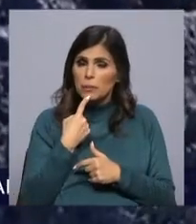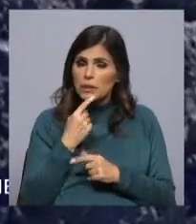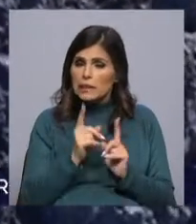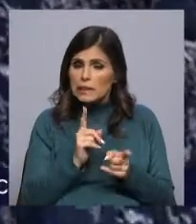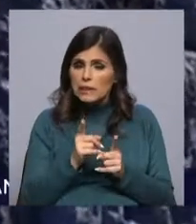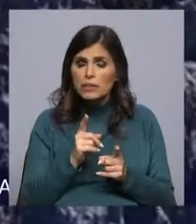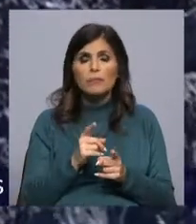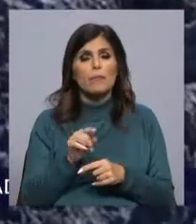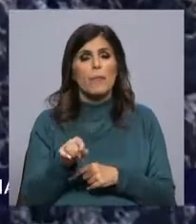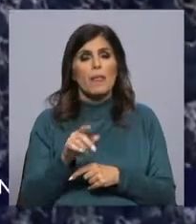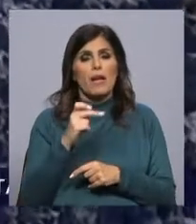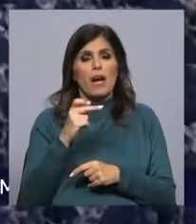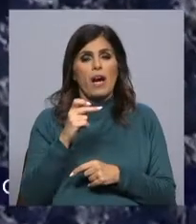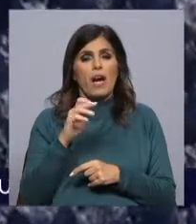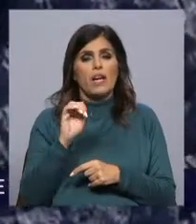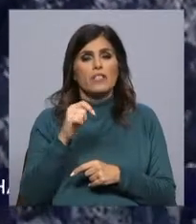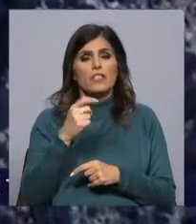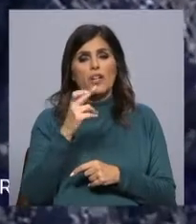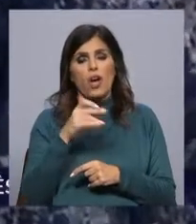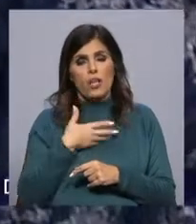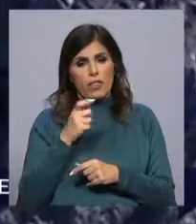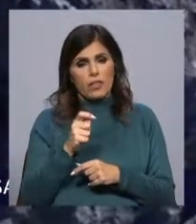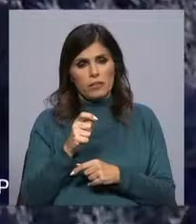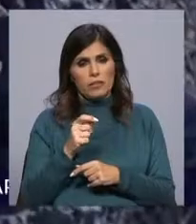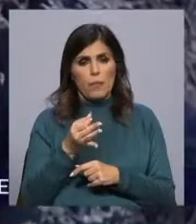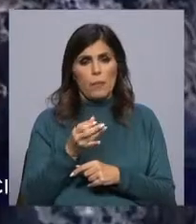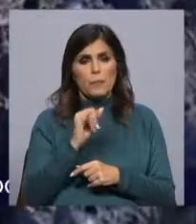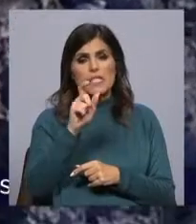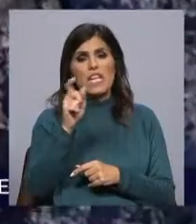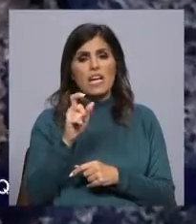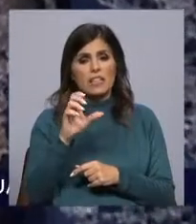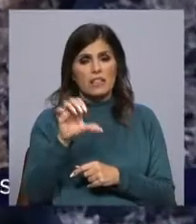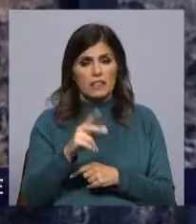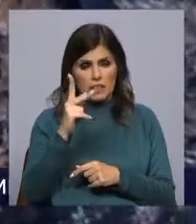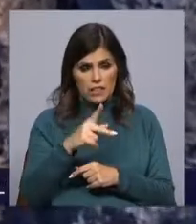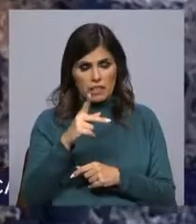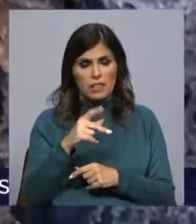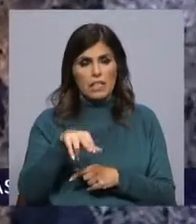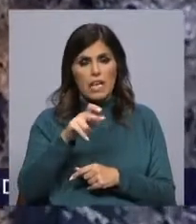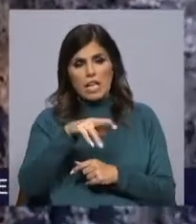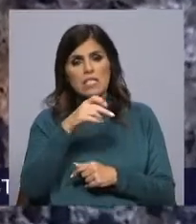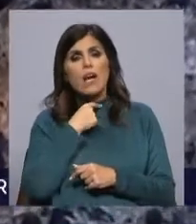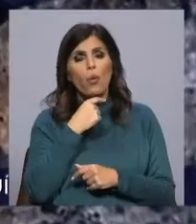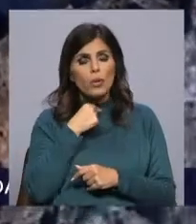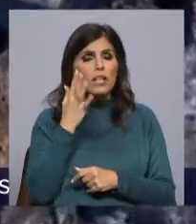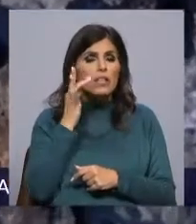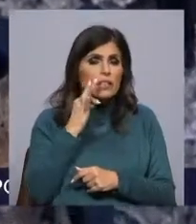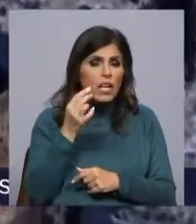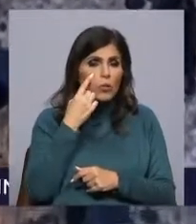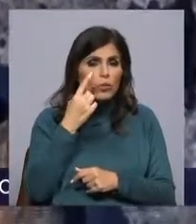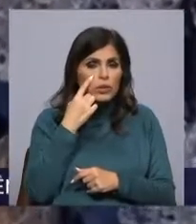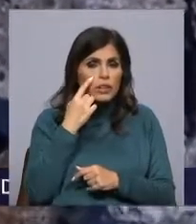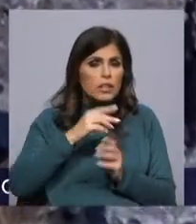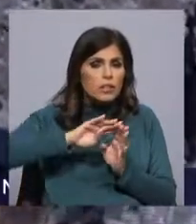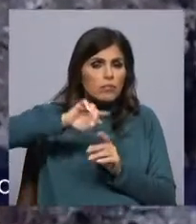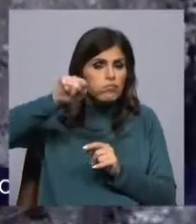a asteroides. Vamos ter o lançamento da missão Psyche, da NASA, em agosto, que vai tentar conhecer este asteroide que